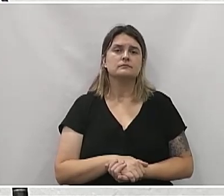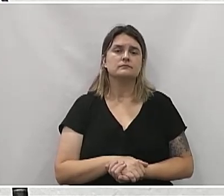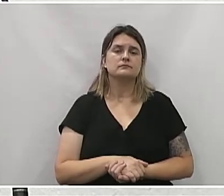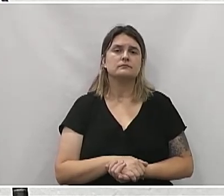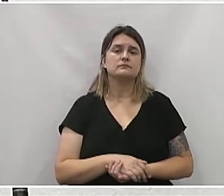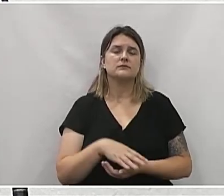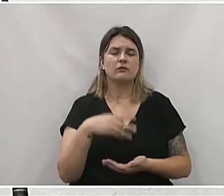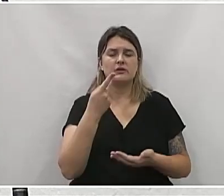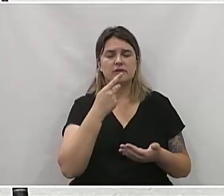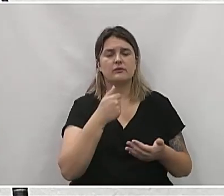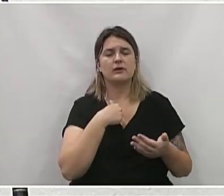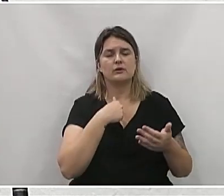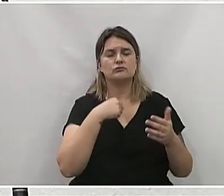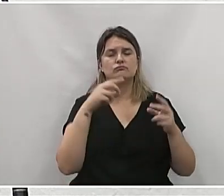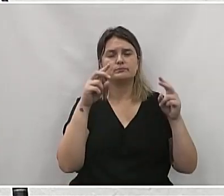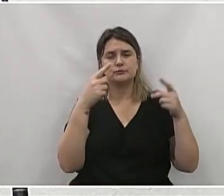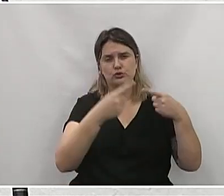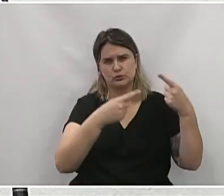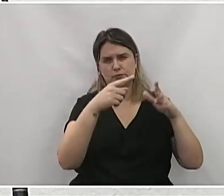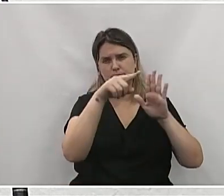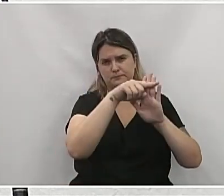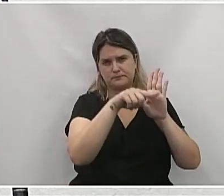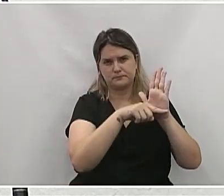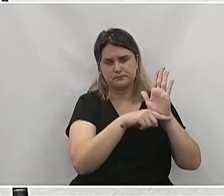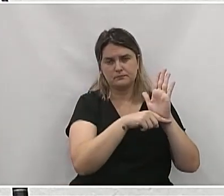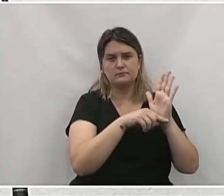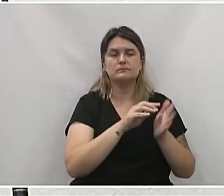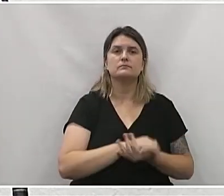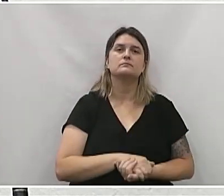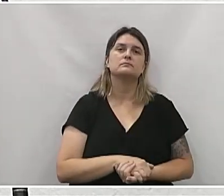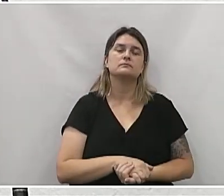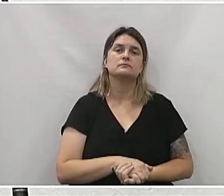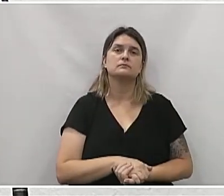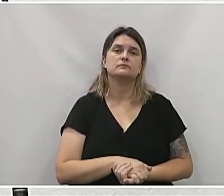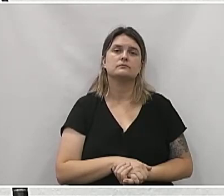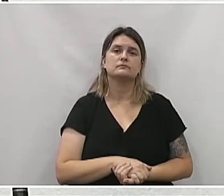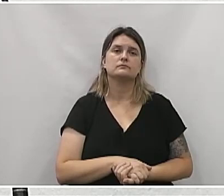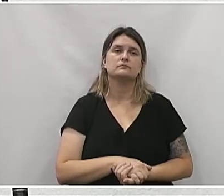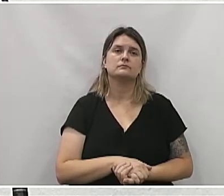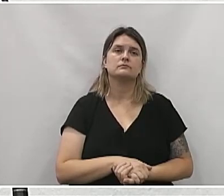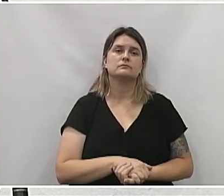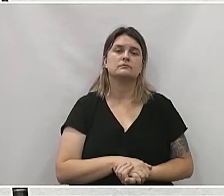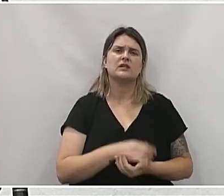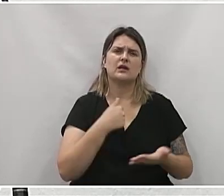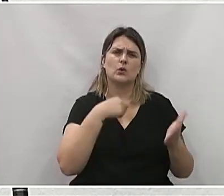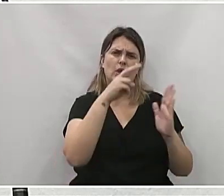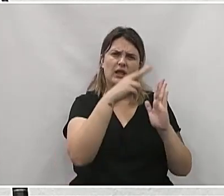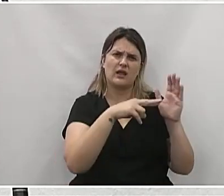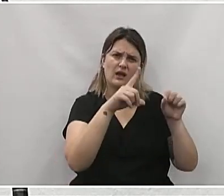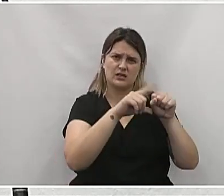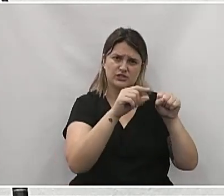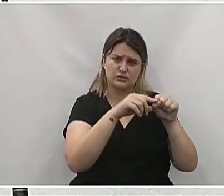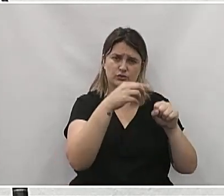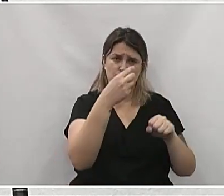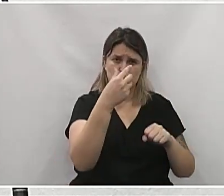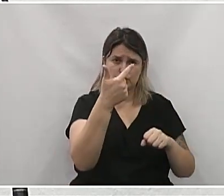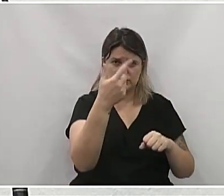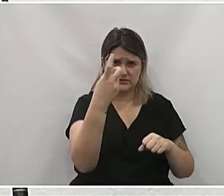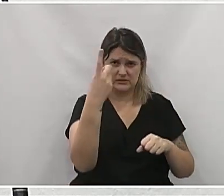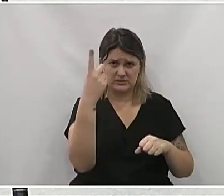da pauta a qual foi levantado pelo vereador que me antecedeu na tribuna, conforme acabei de ler aqui o artigo